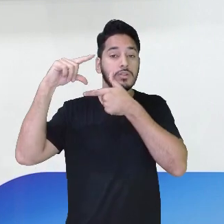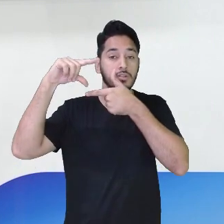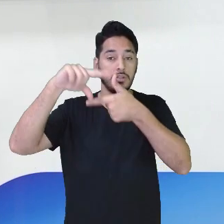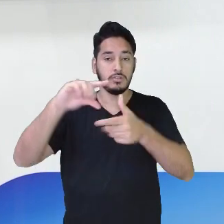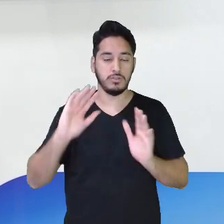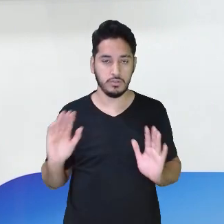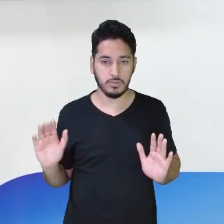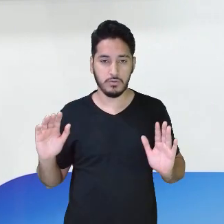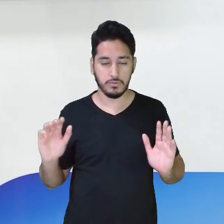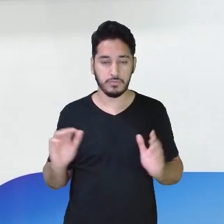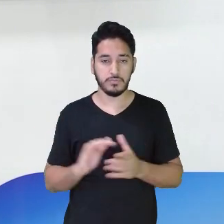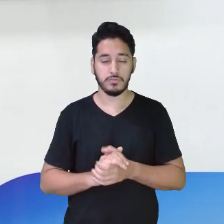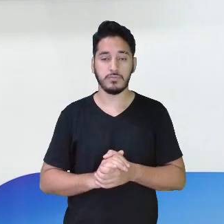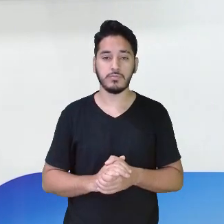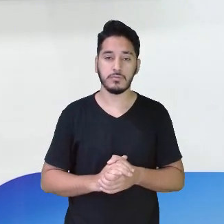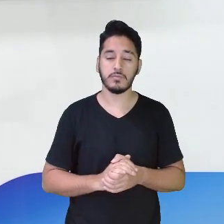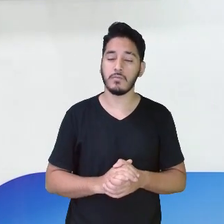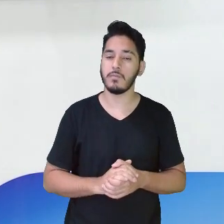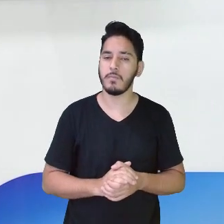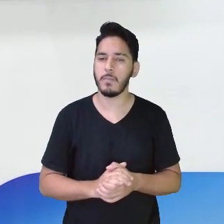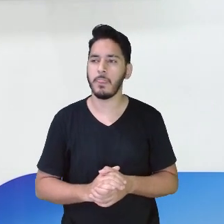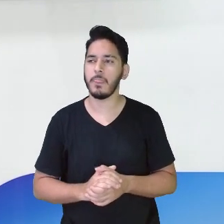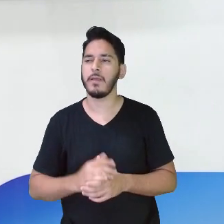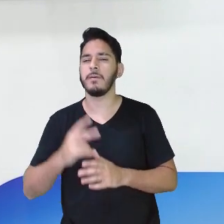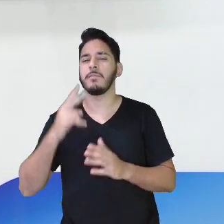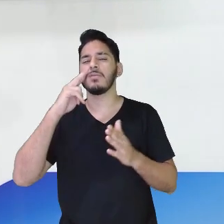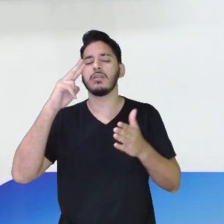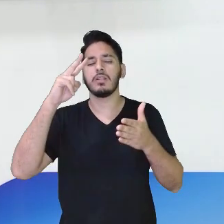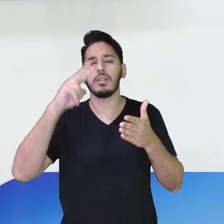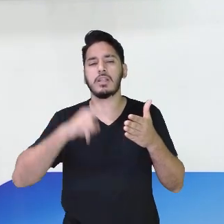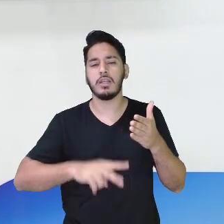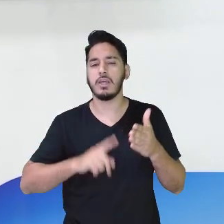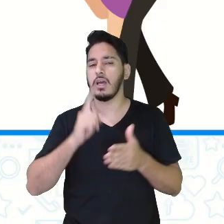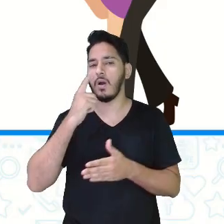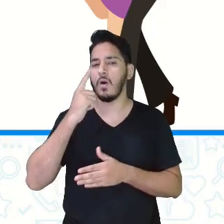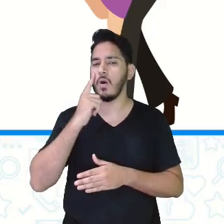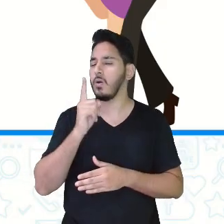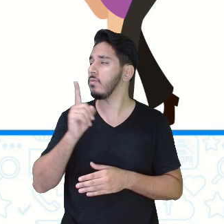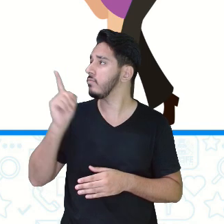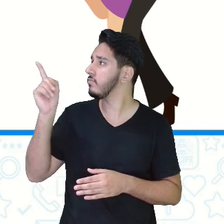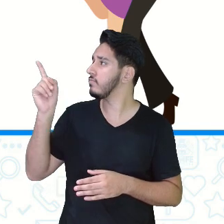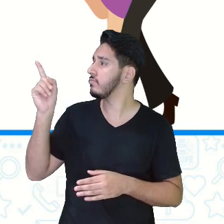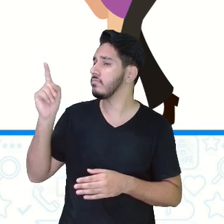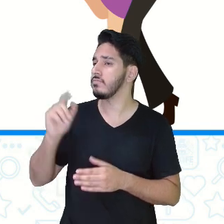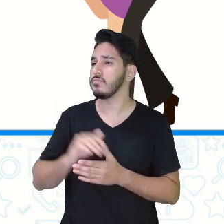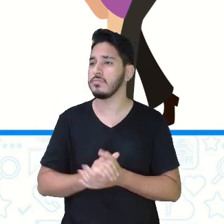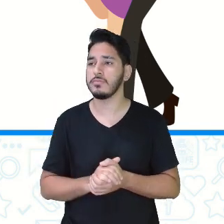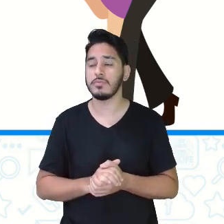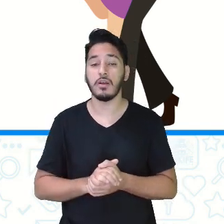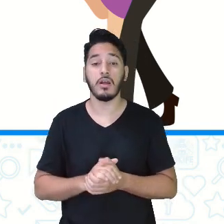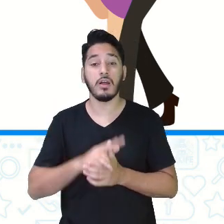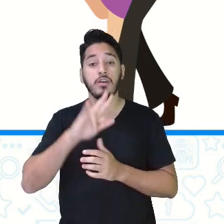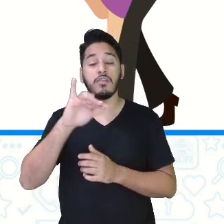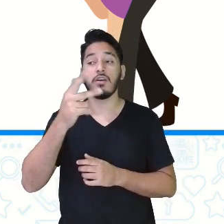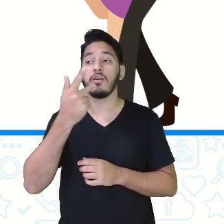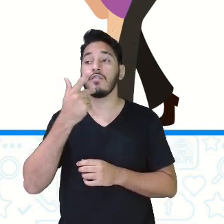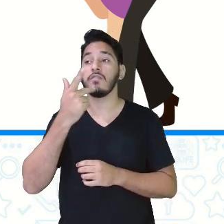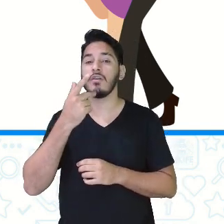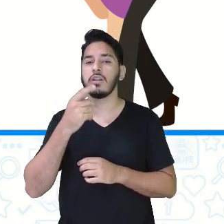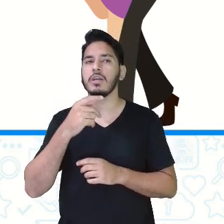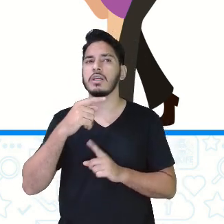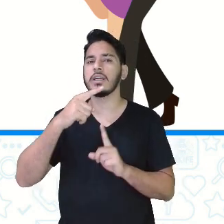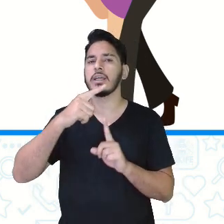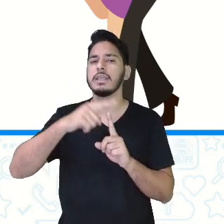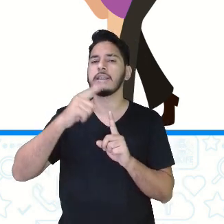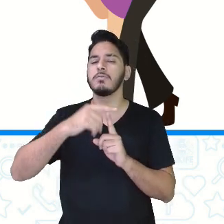tradicional. Vejam bem. Leiam comigo aqui este parágrafo da história. Aqui vai denunciar que